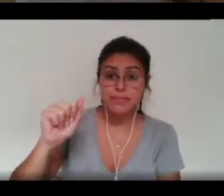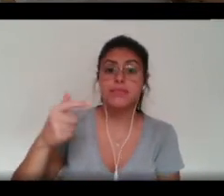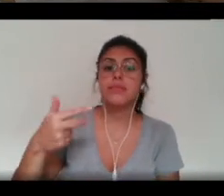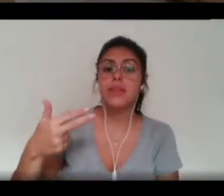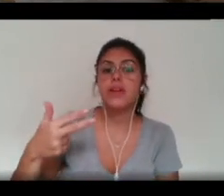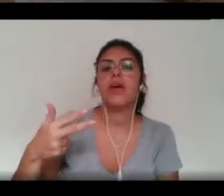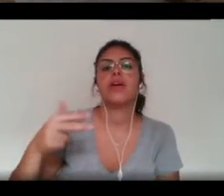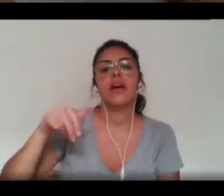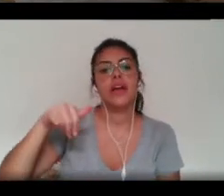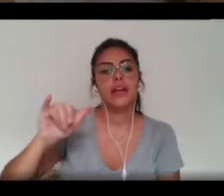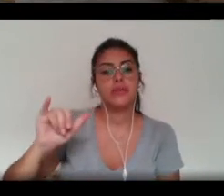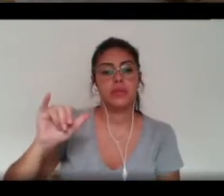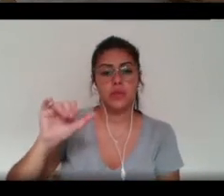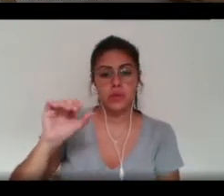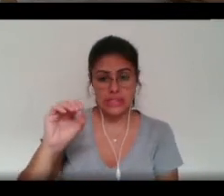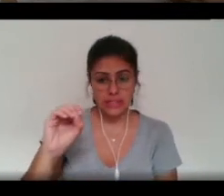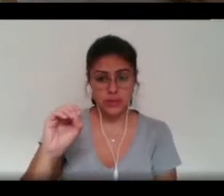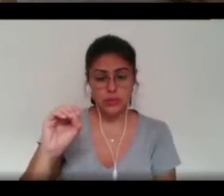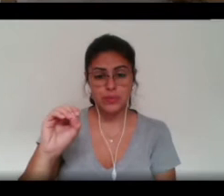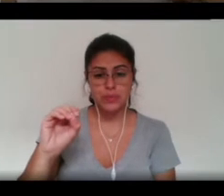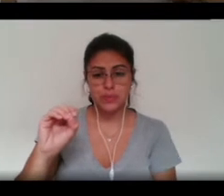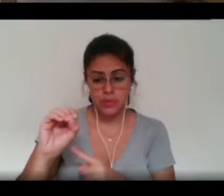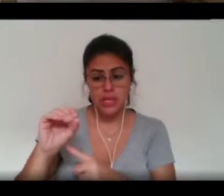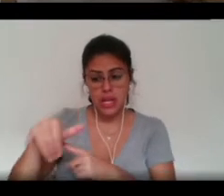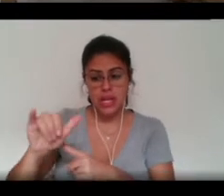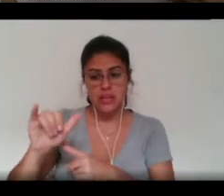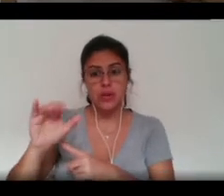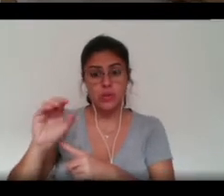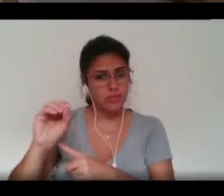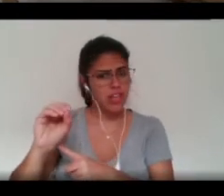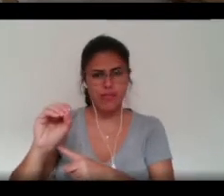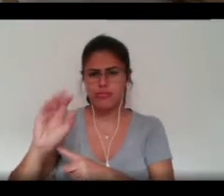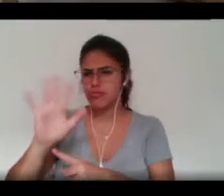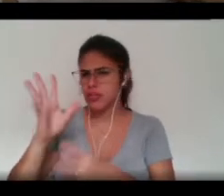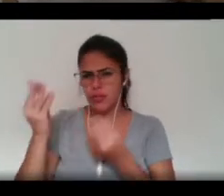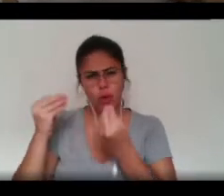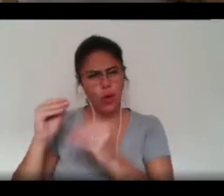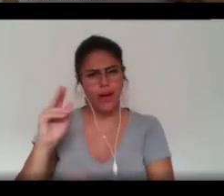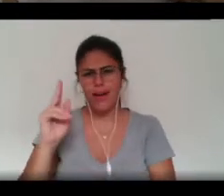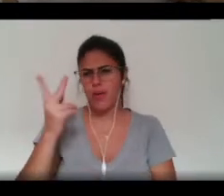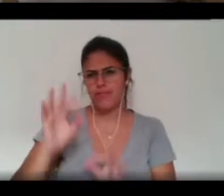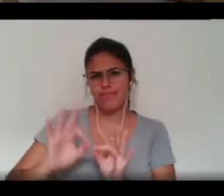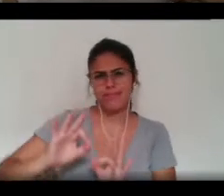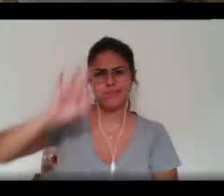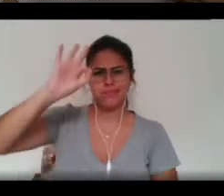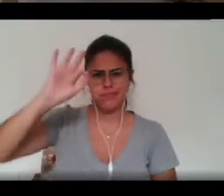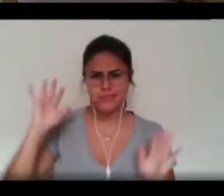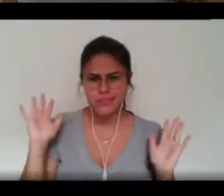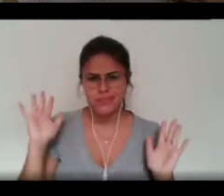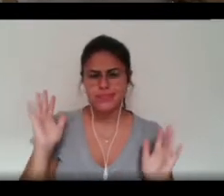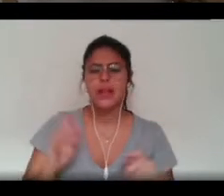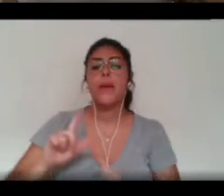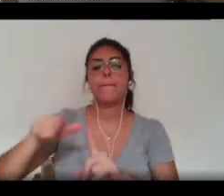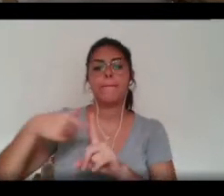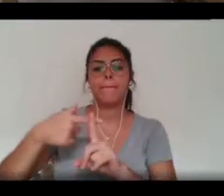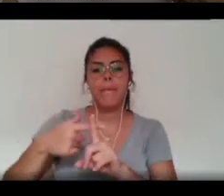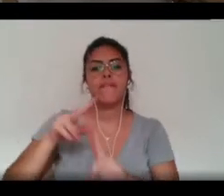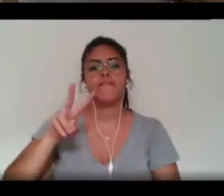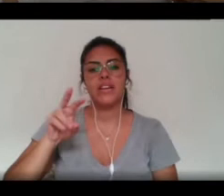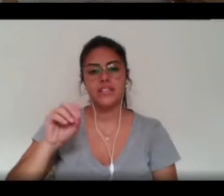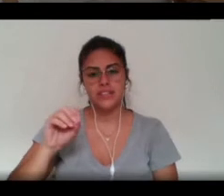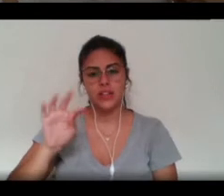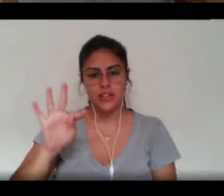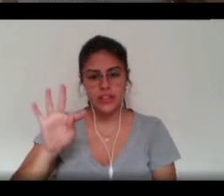a um Y0, que para facilitar eu já vou chamar de H, certo? Mais um